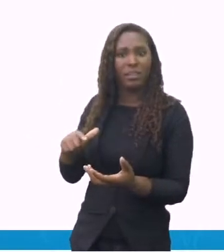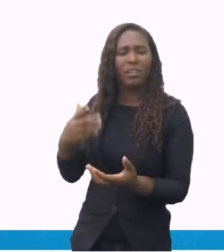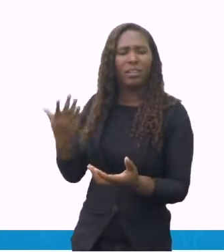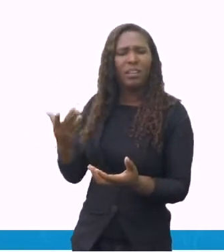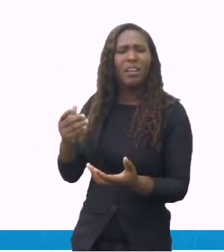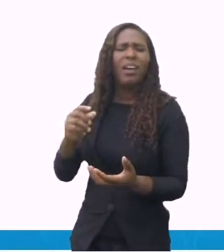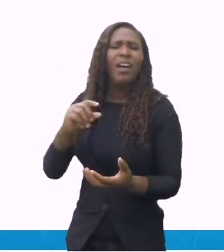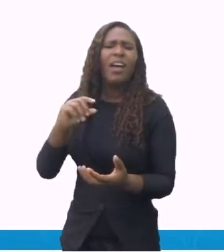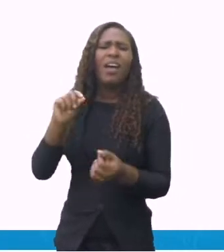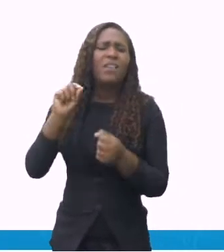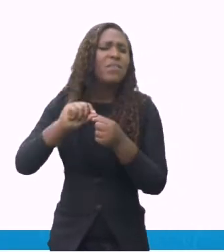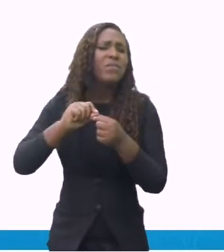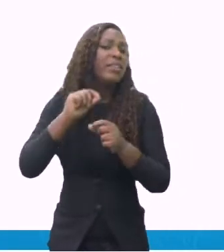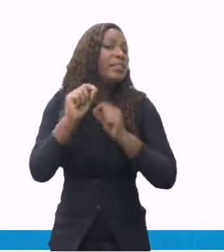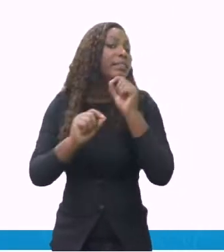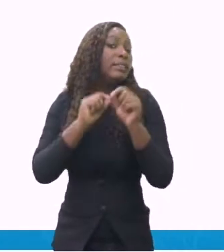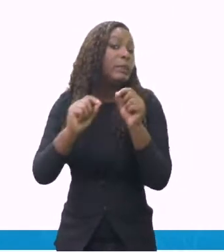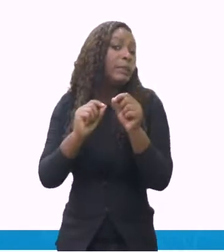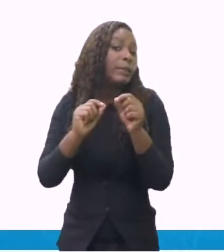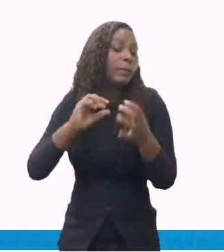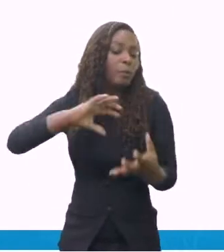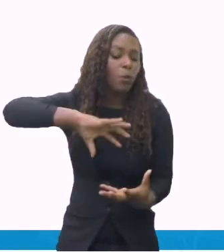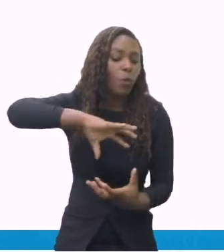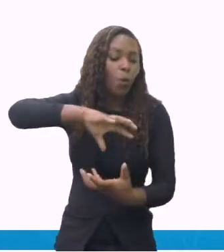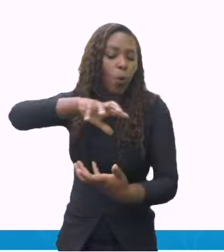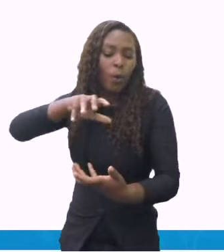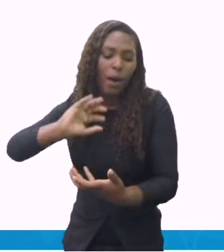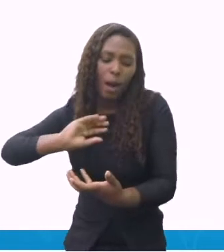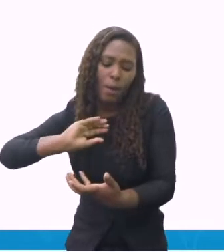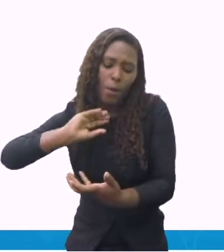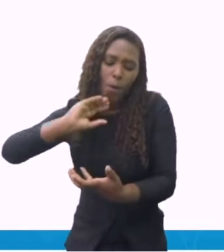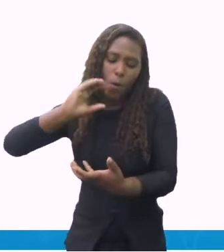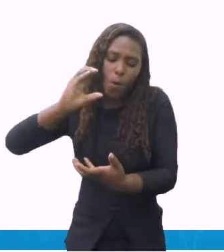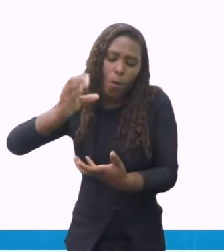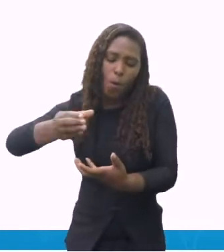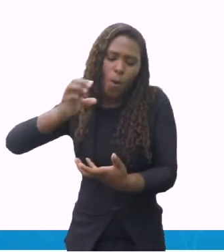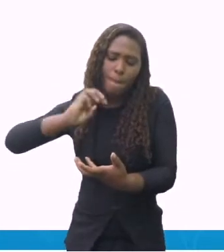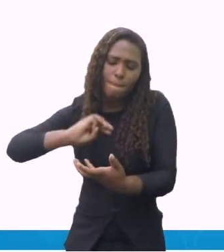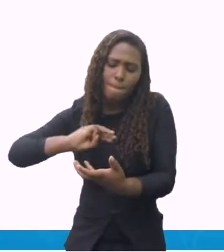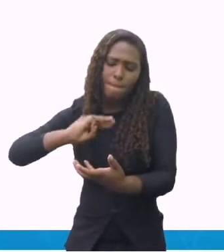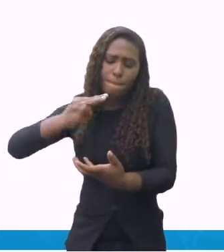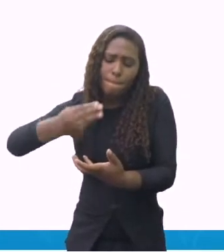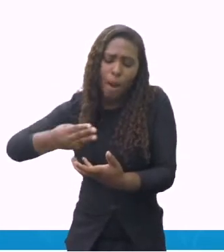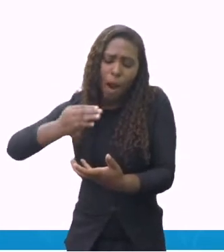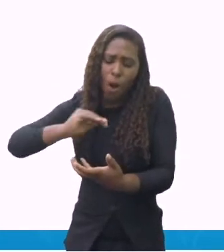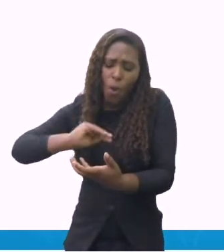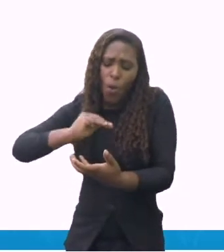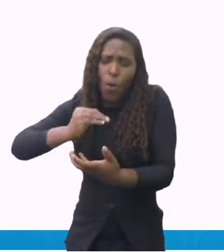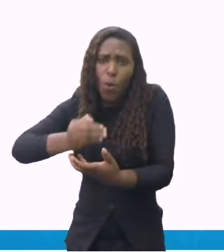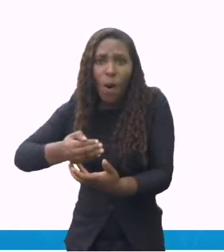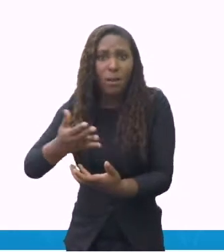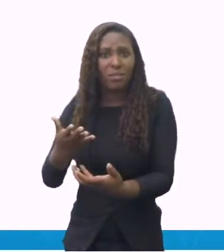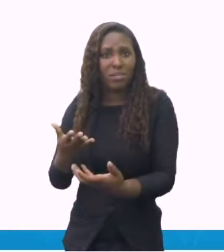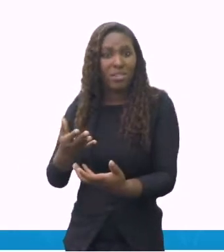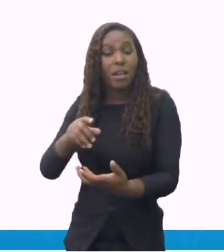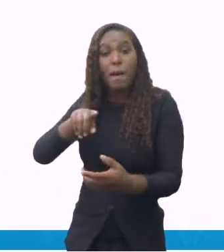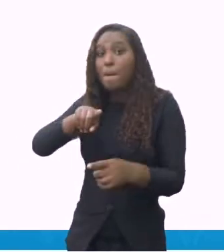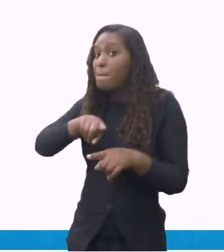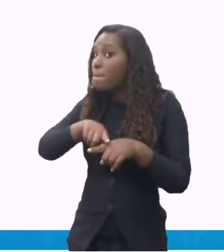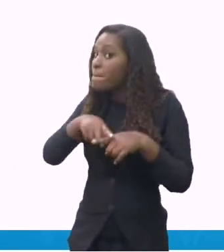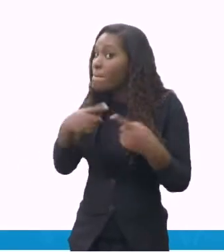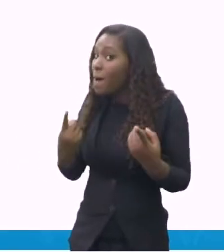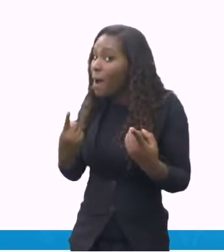formada por várias camadas. Então, agora a gente vai concentrar a nossa atenção na